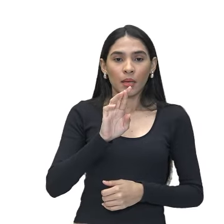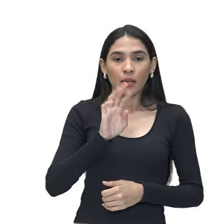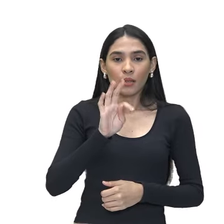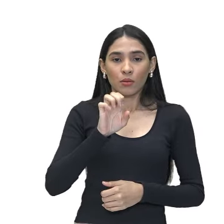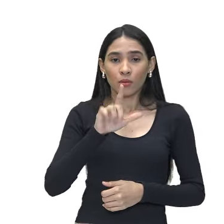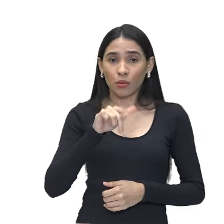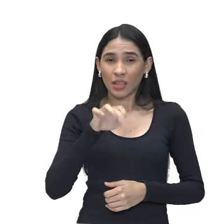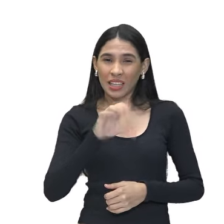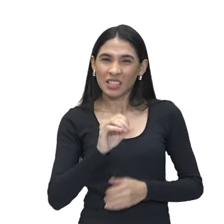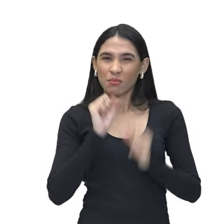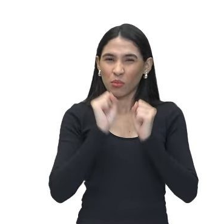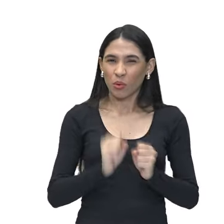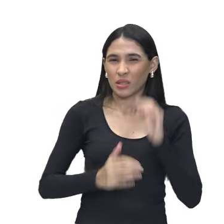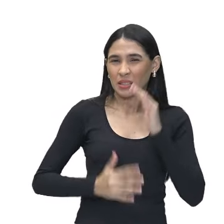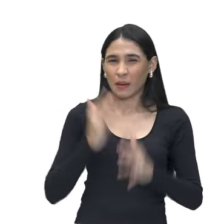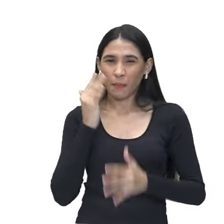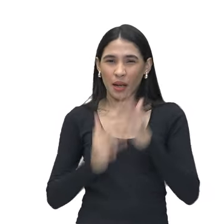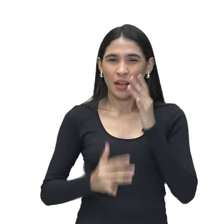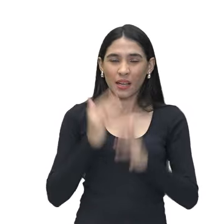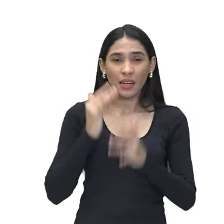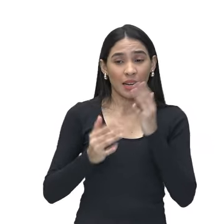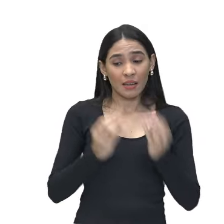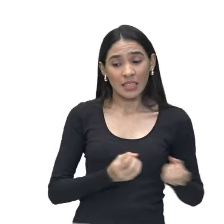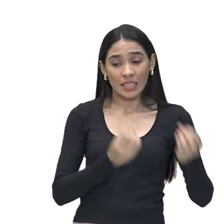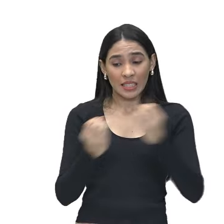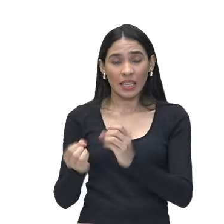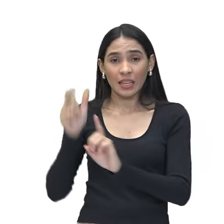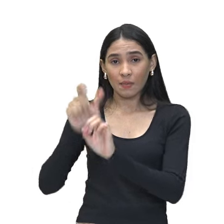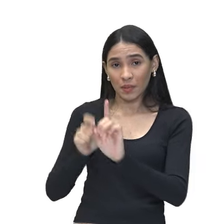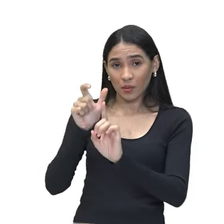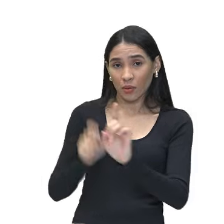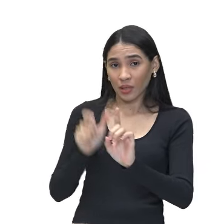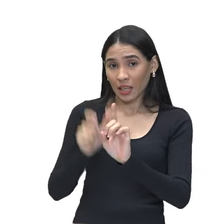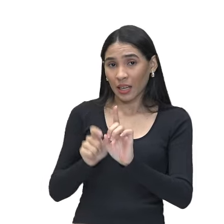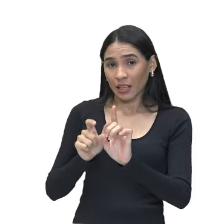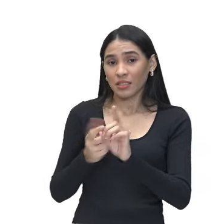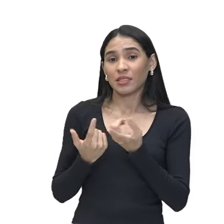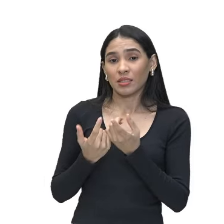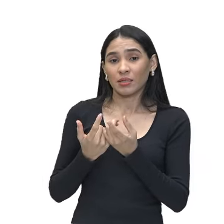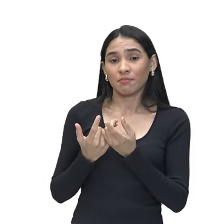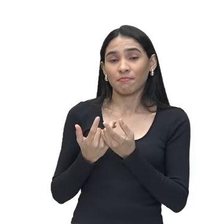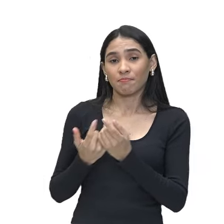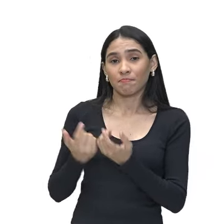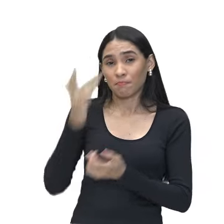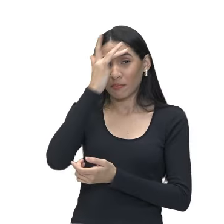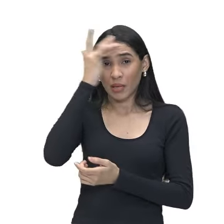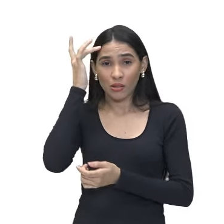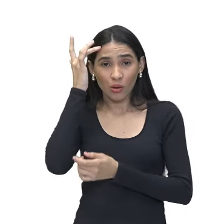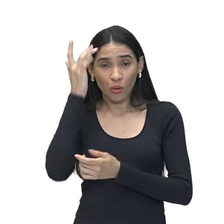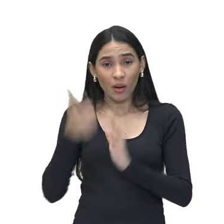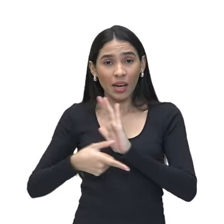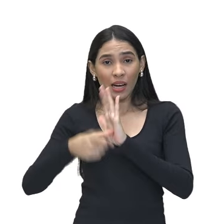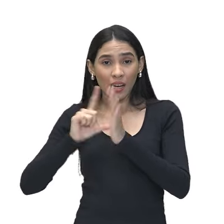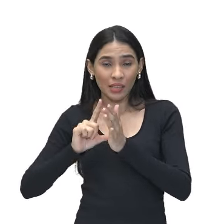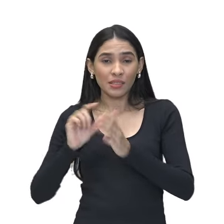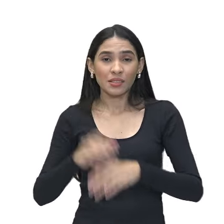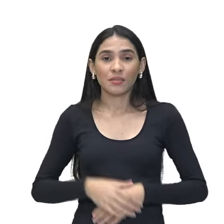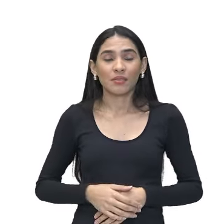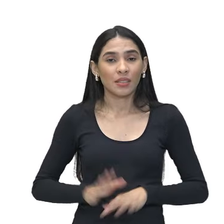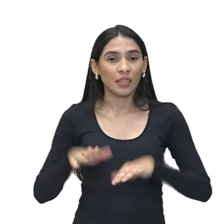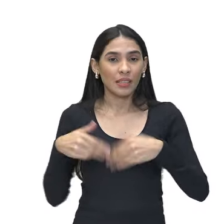planos, entrega a personagem aos seus antigos senhores. Então vejam que a